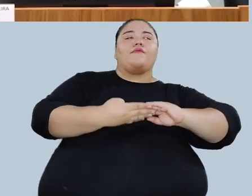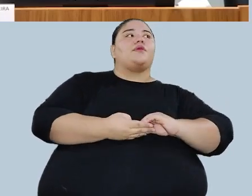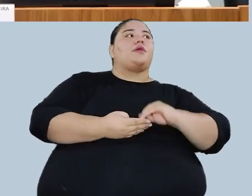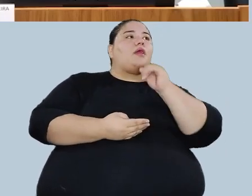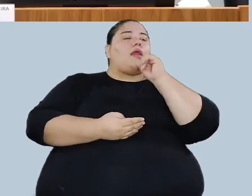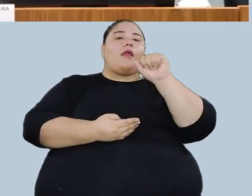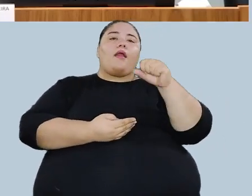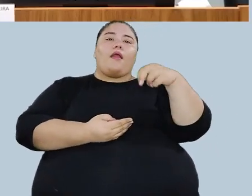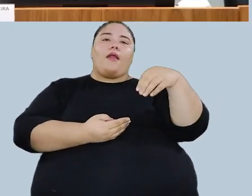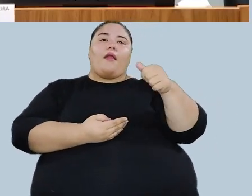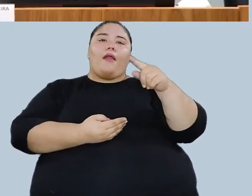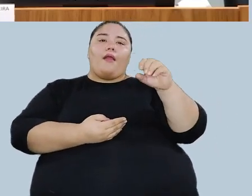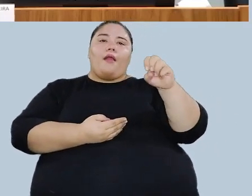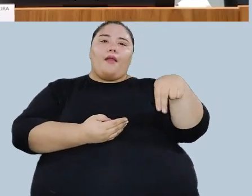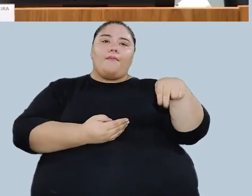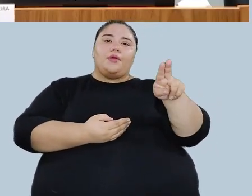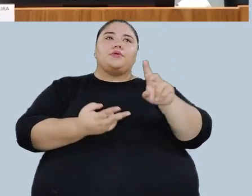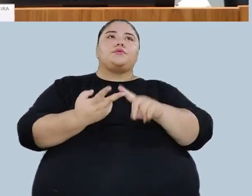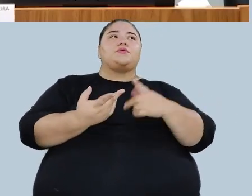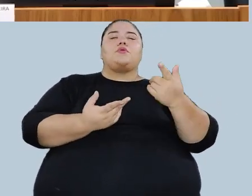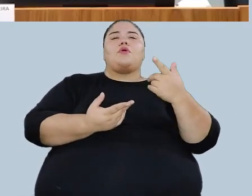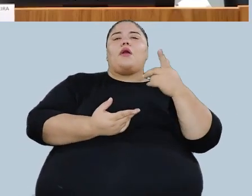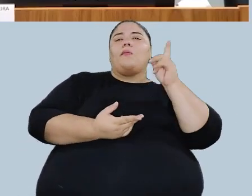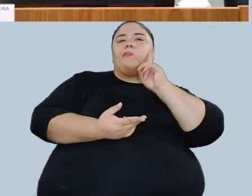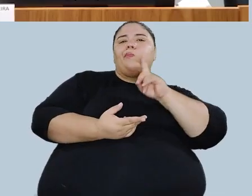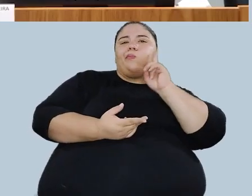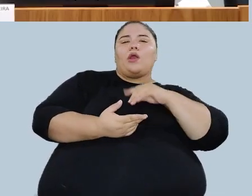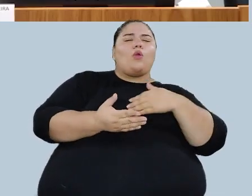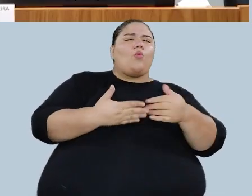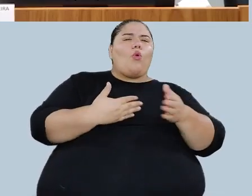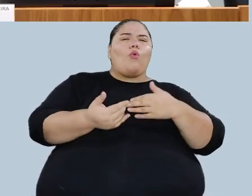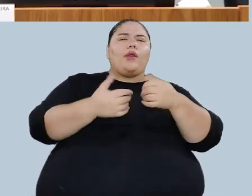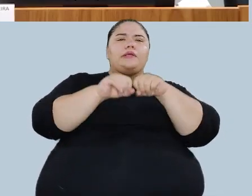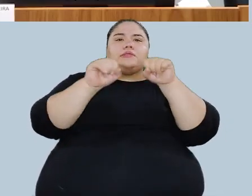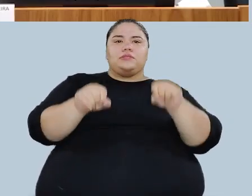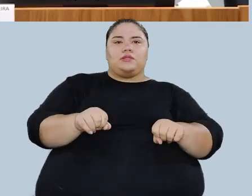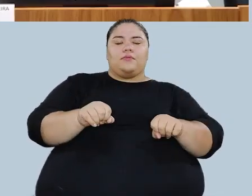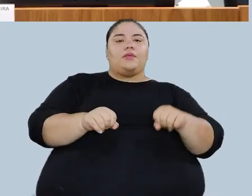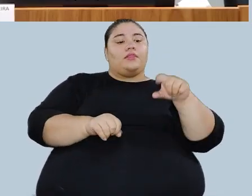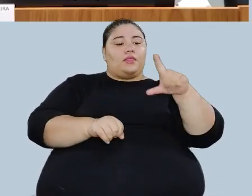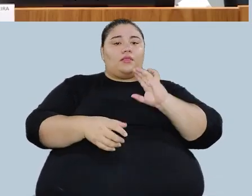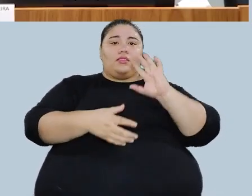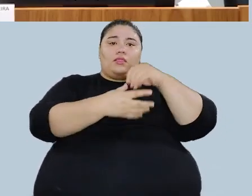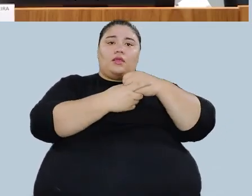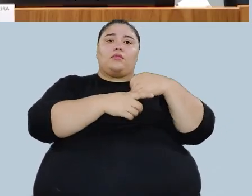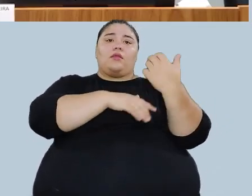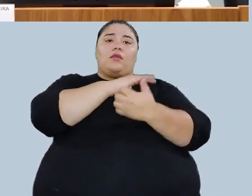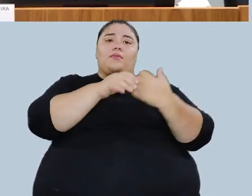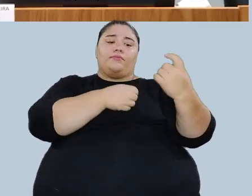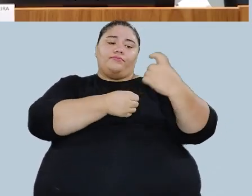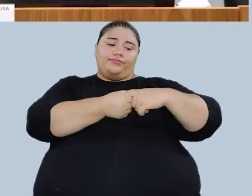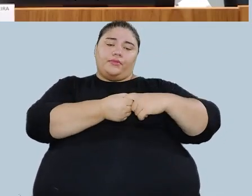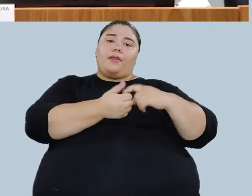a Amazon, sei lá, Americanas, qualquer dessas plataformas, ali interagem as empresas de cartão, de